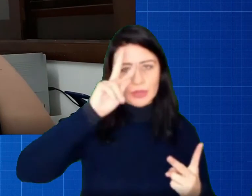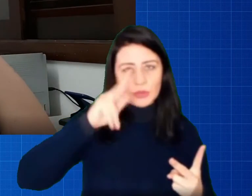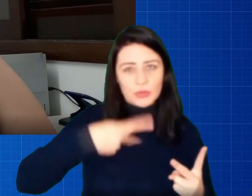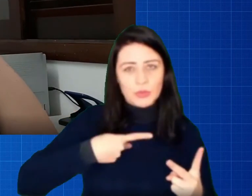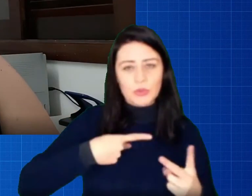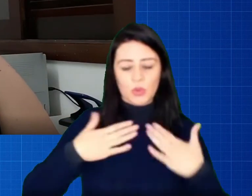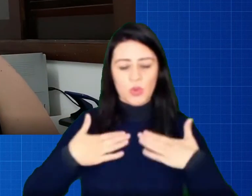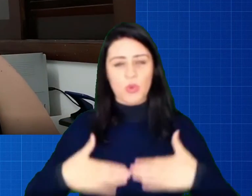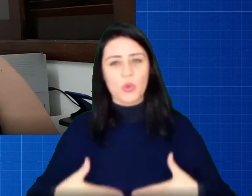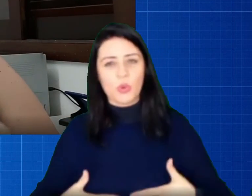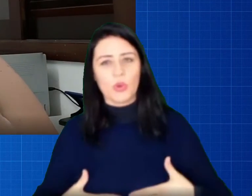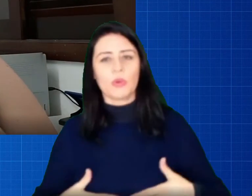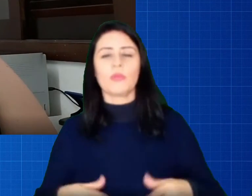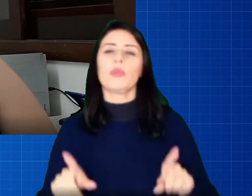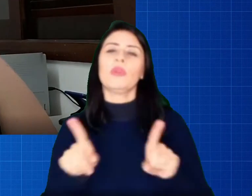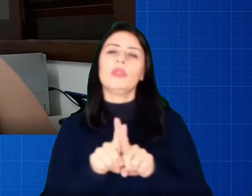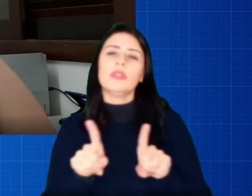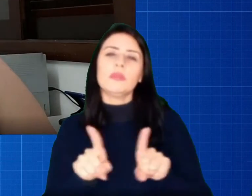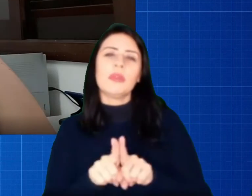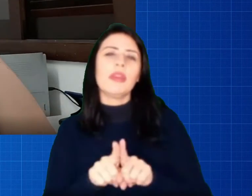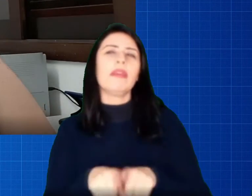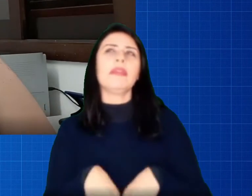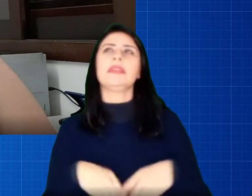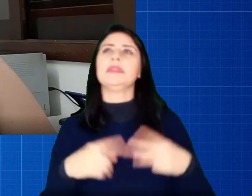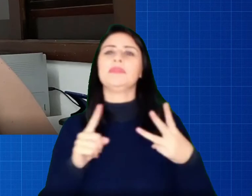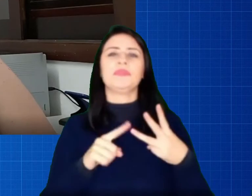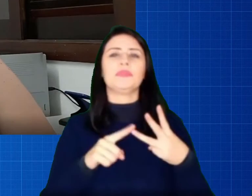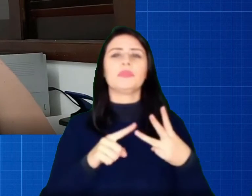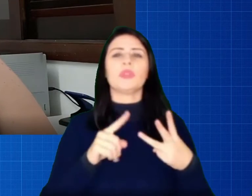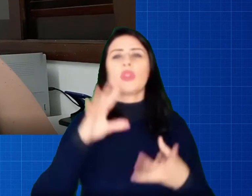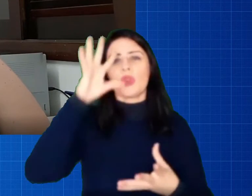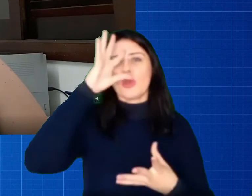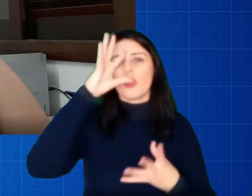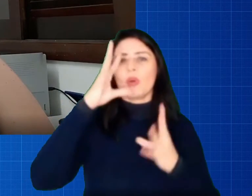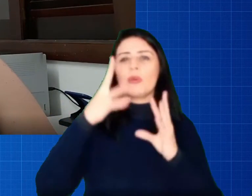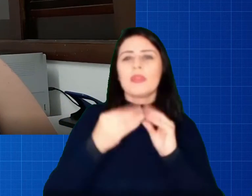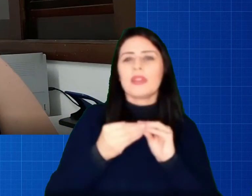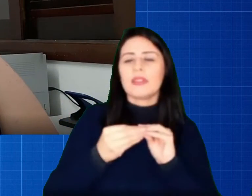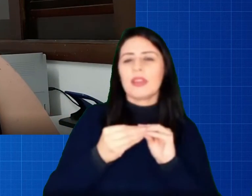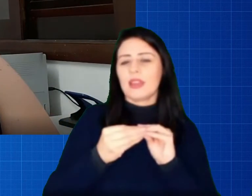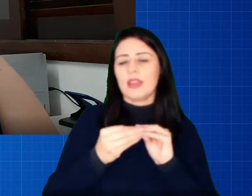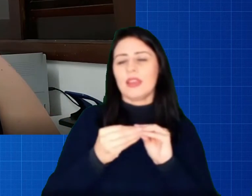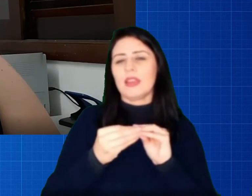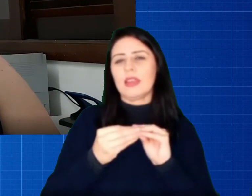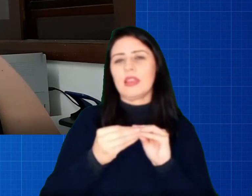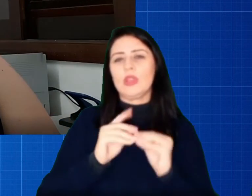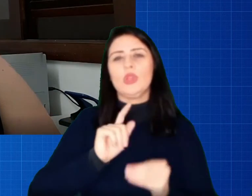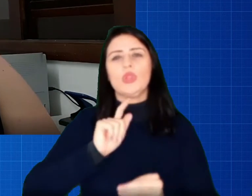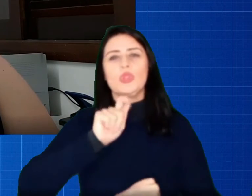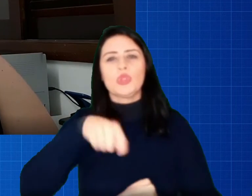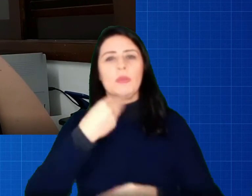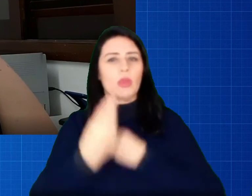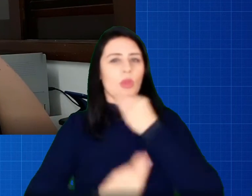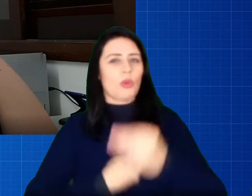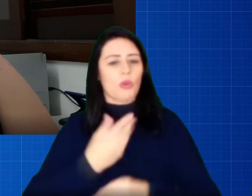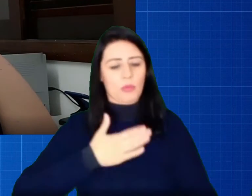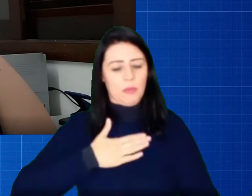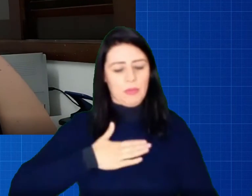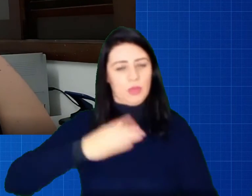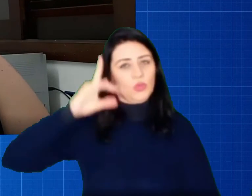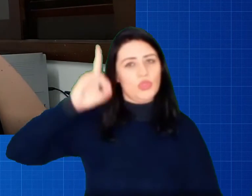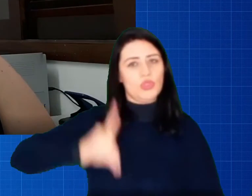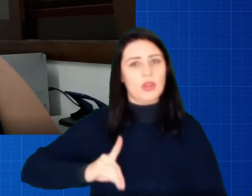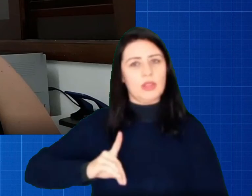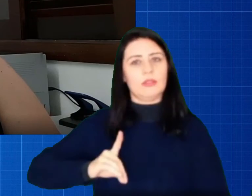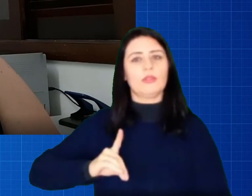Desde a sua própria exposição, desde o seu próprio conhecimento do seu próprio corpo, desde de